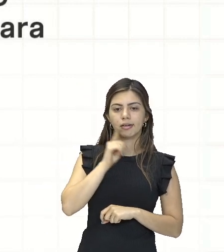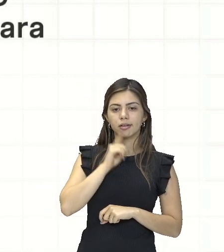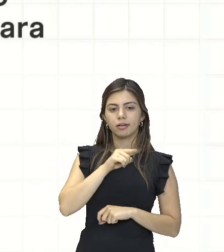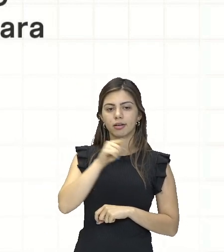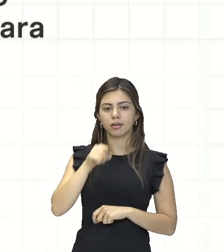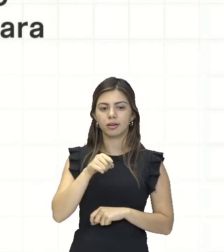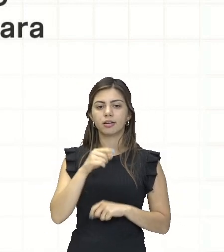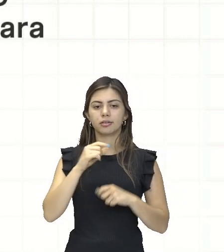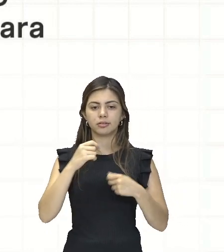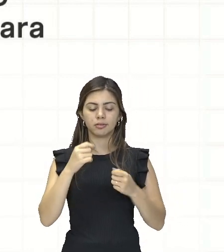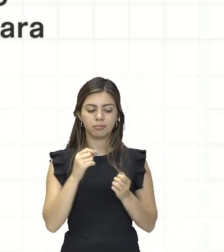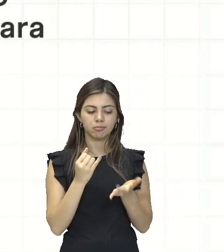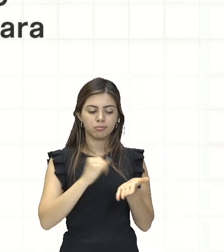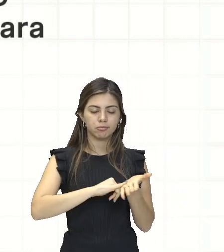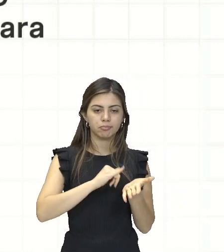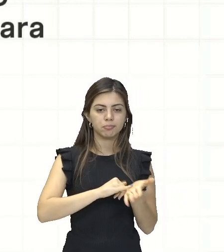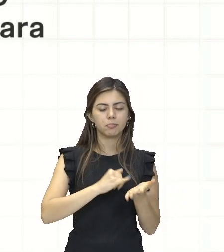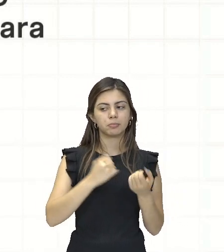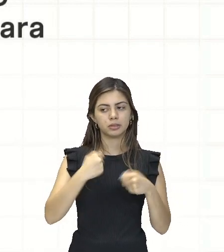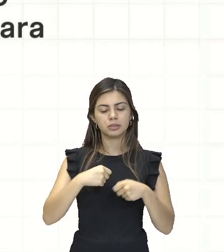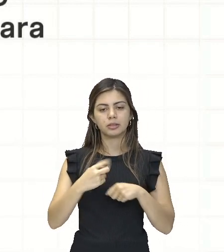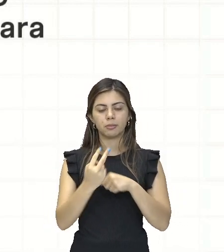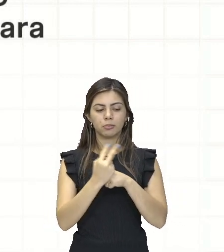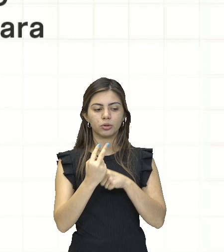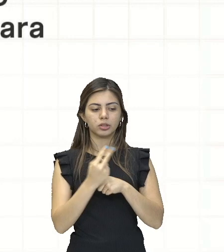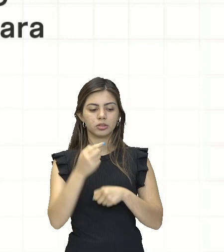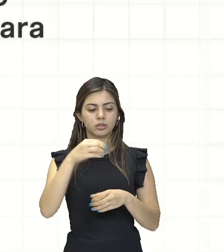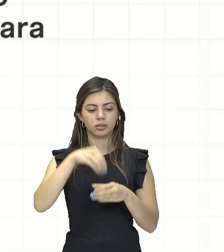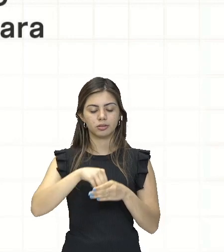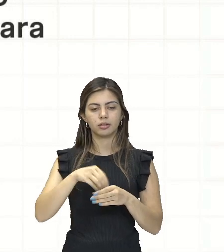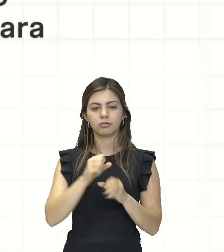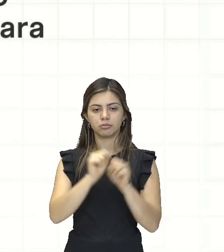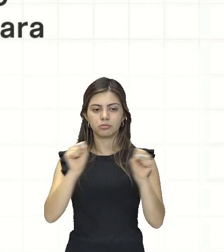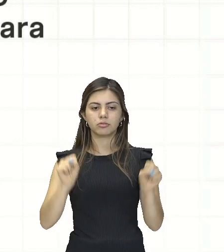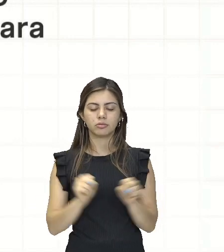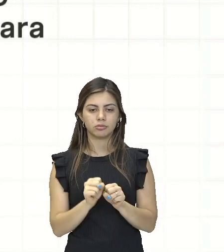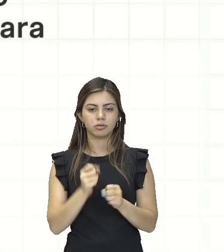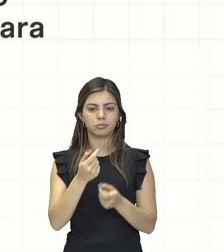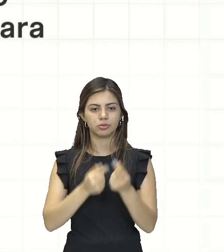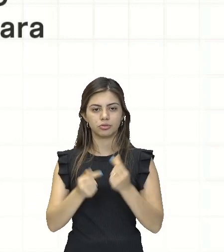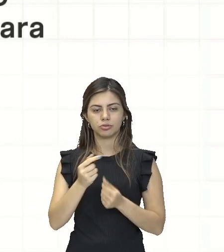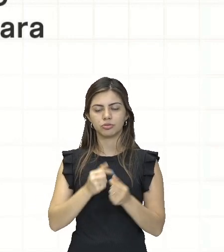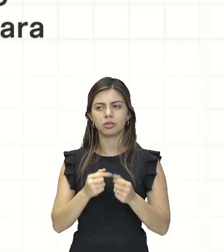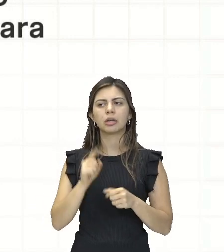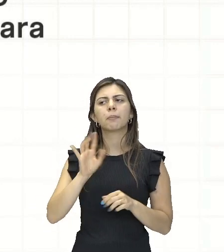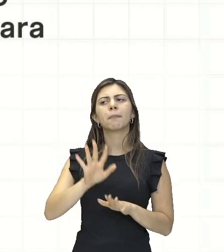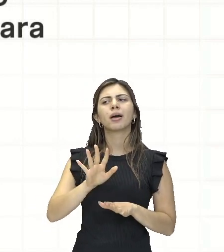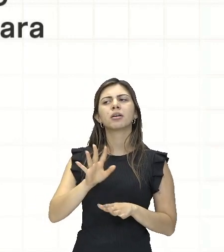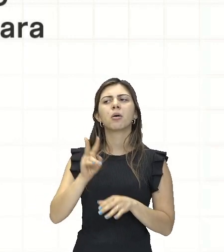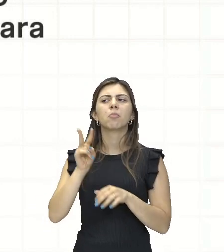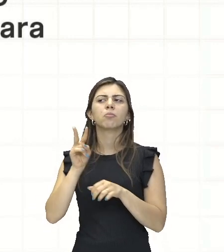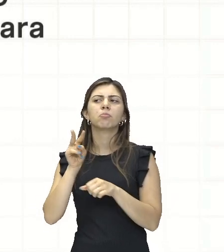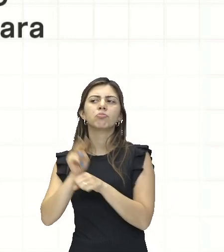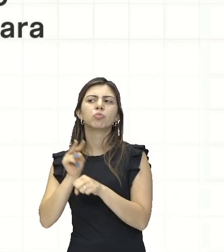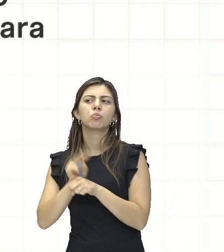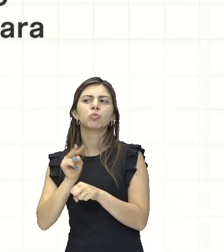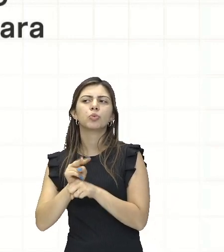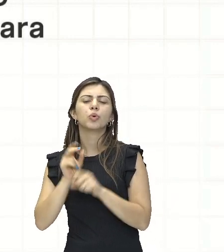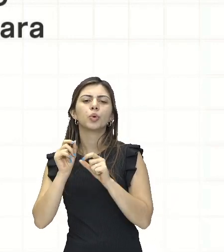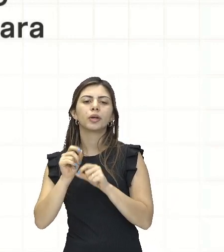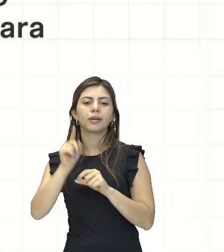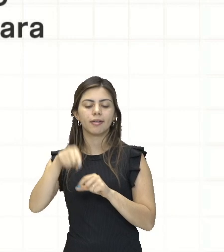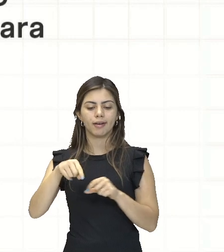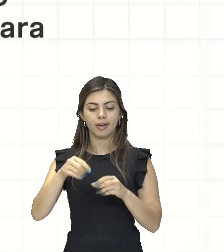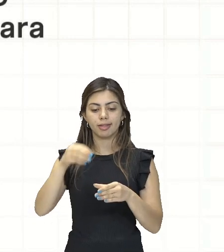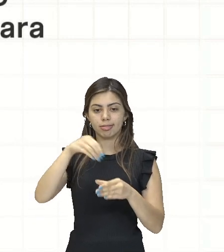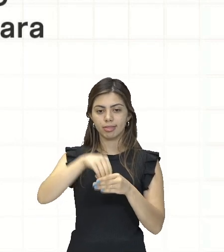manufatureira. Protecionismo quer dizer proteção. Proteger. Eu vou proteger o quê, professora? O meu mercado interno, a